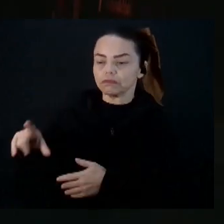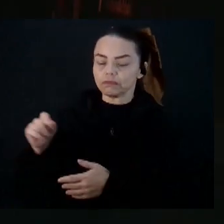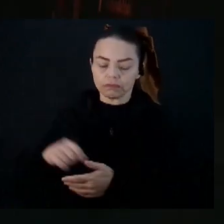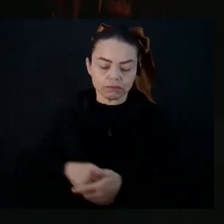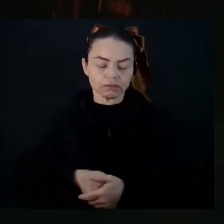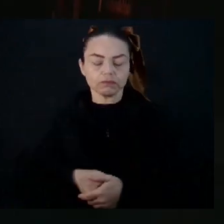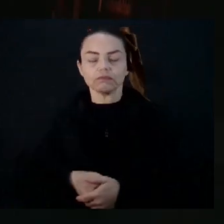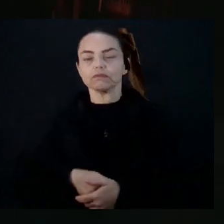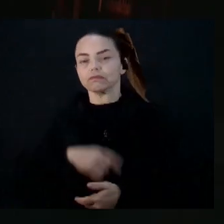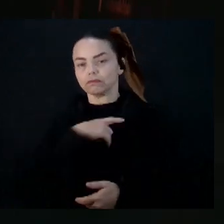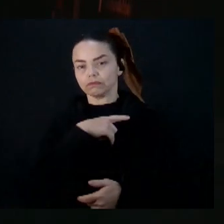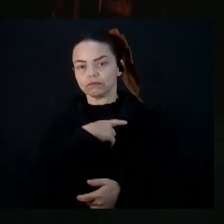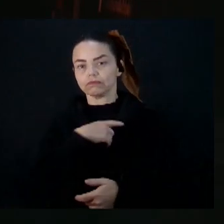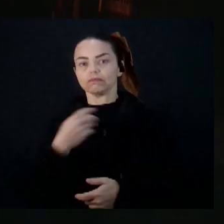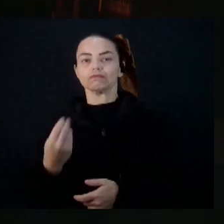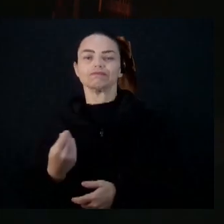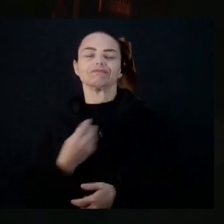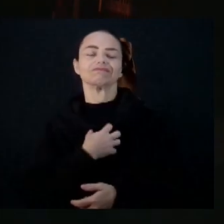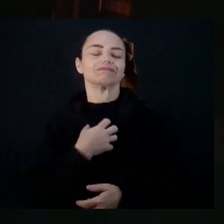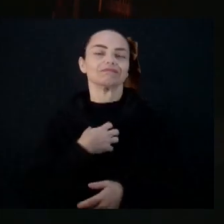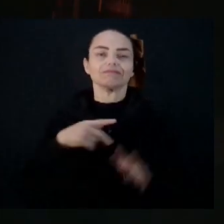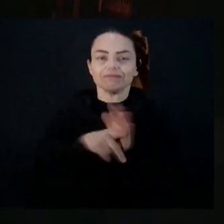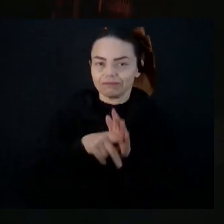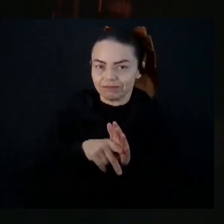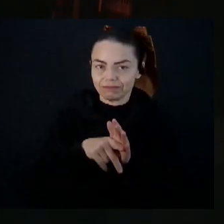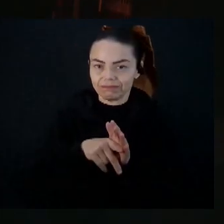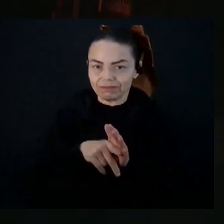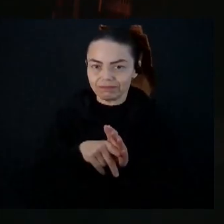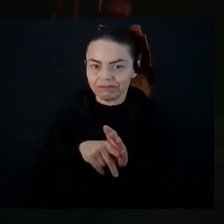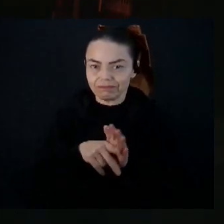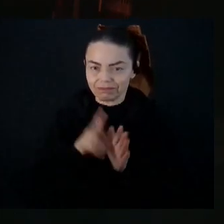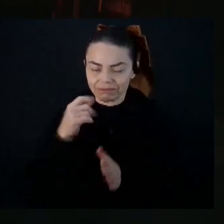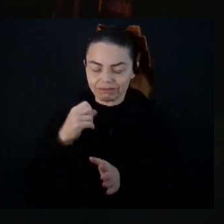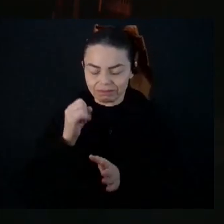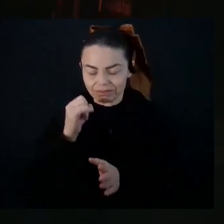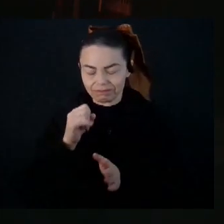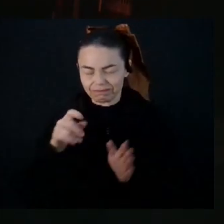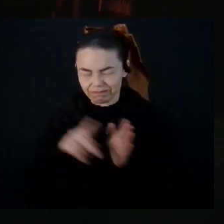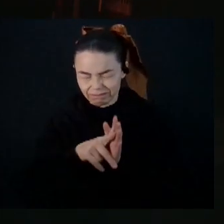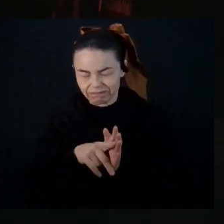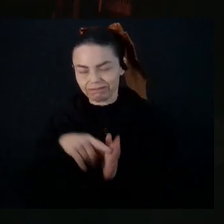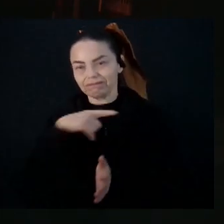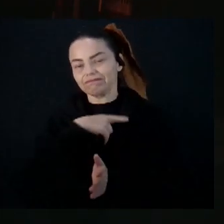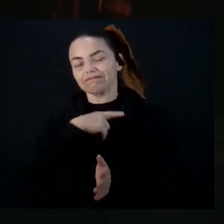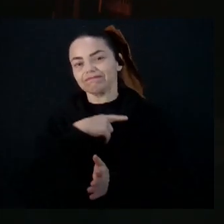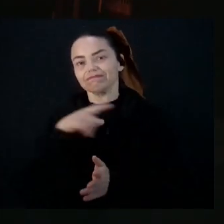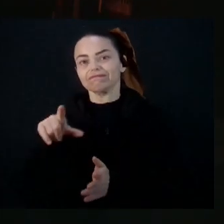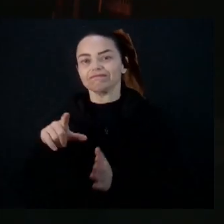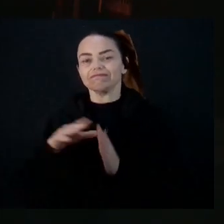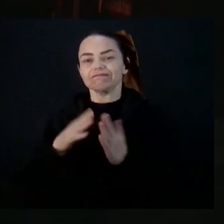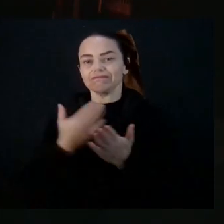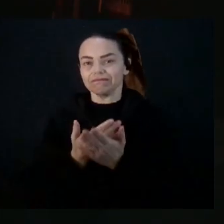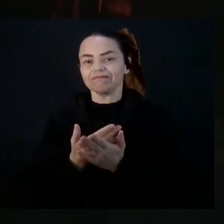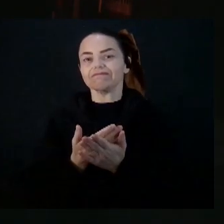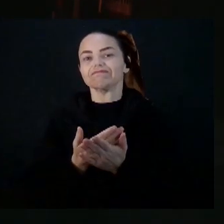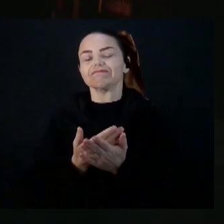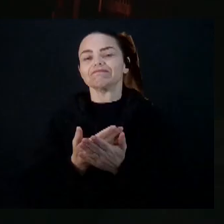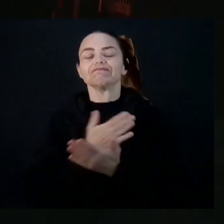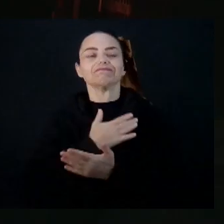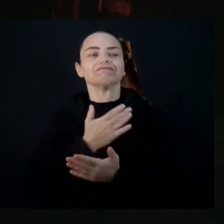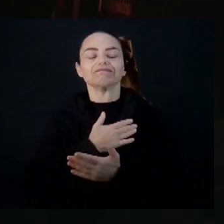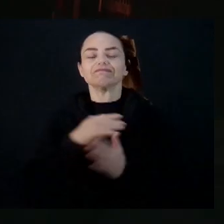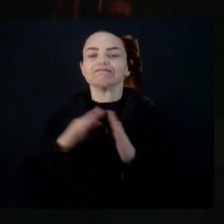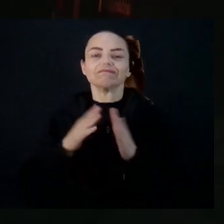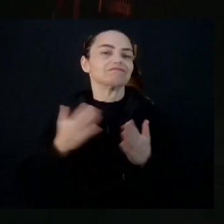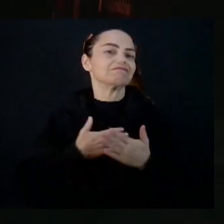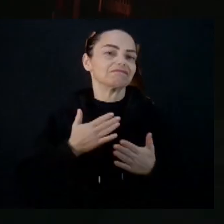tem a sensação de pertencimento? Será que ela pertence, ela tem aquela escola como a escola dela, né? Ah, minha